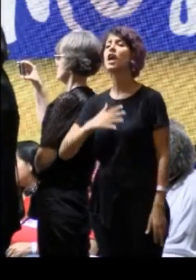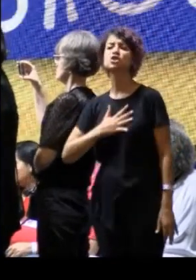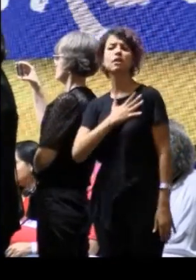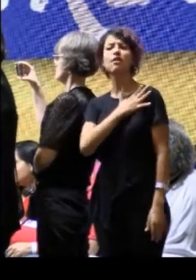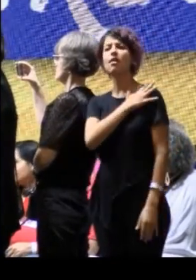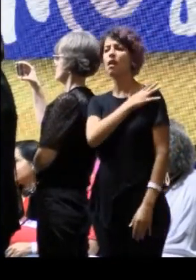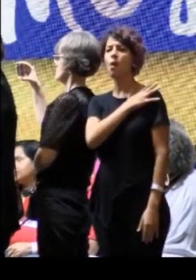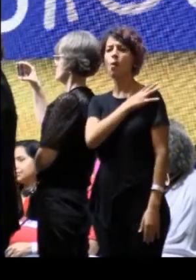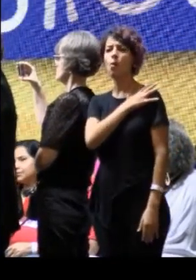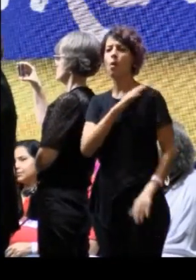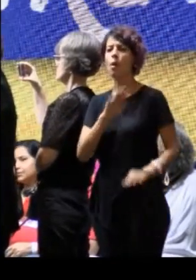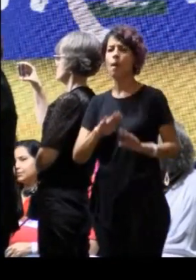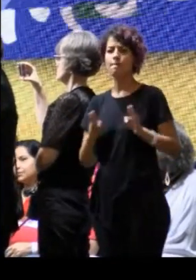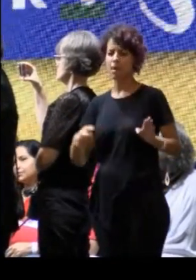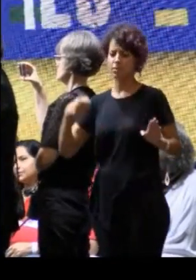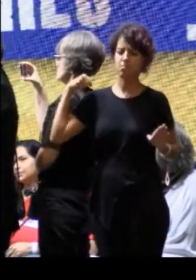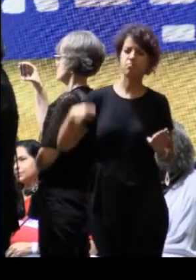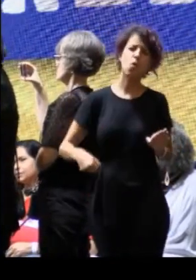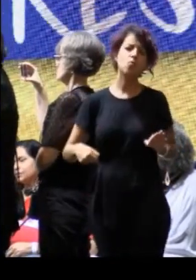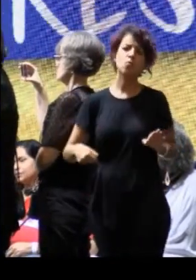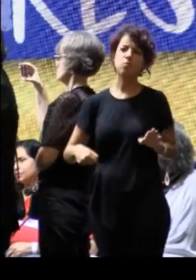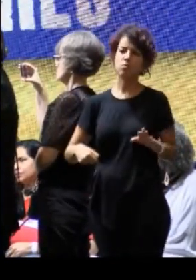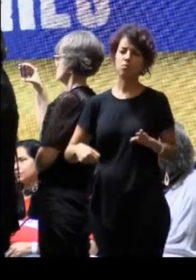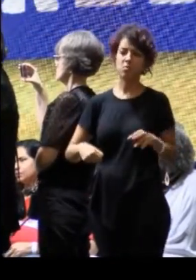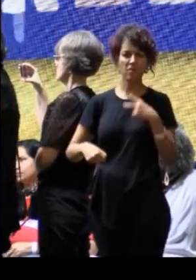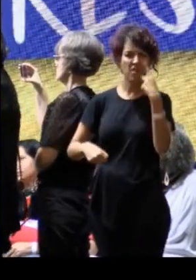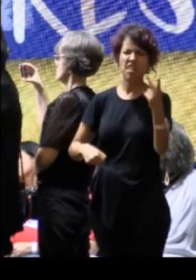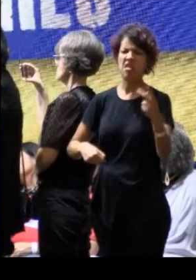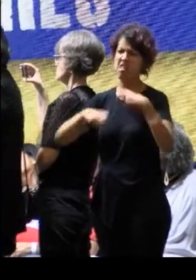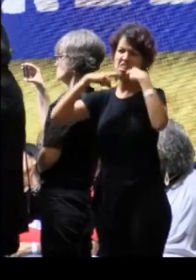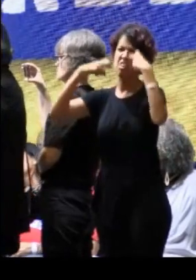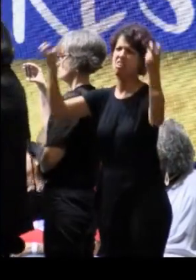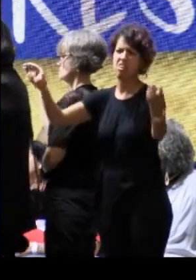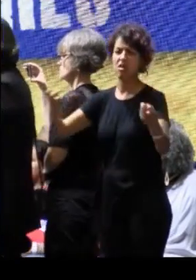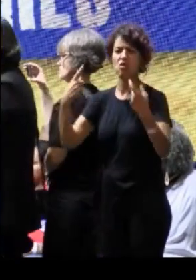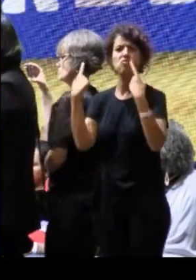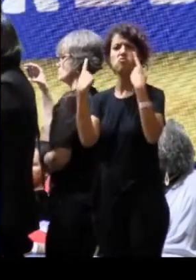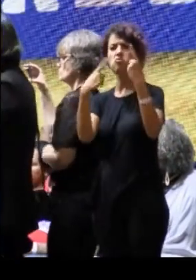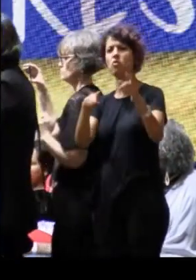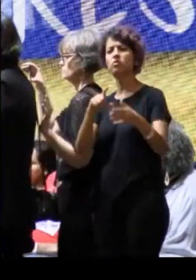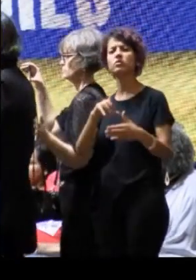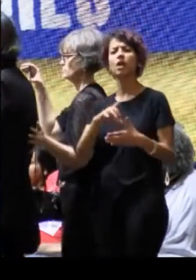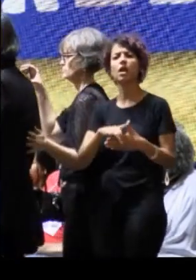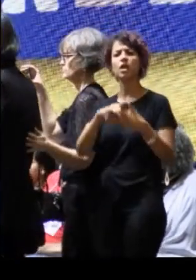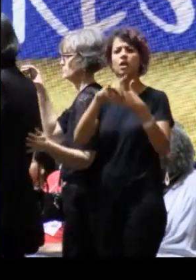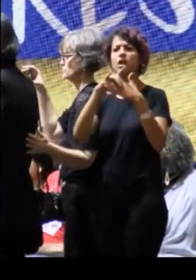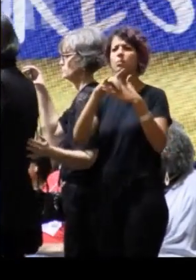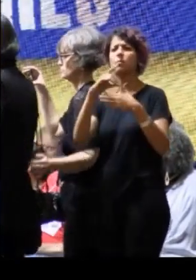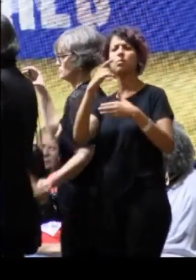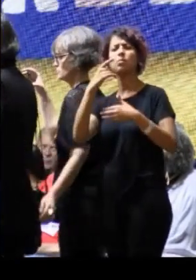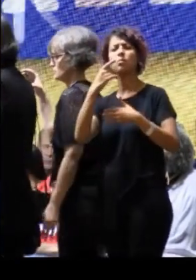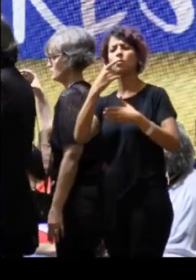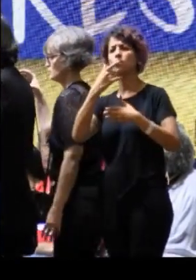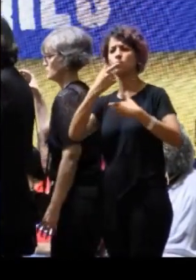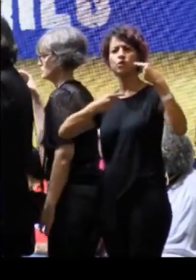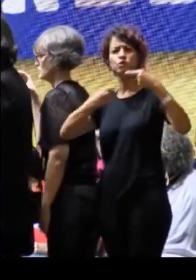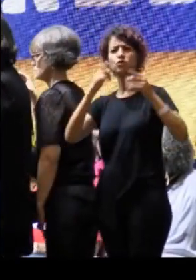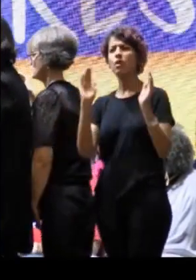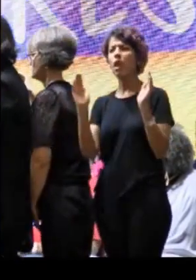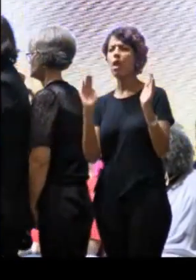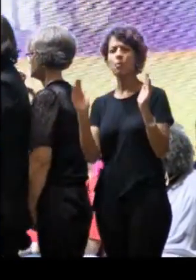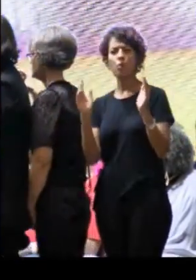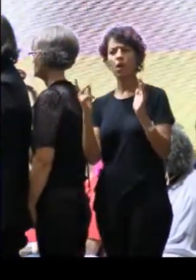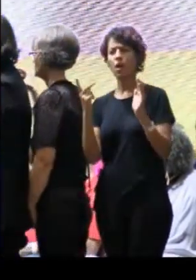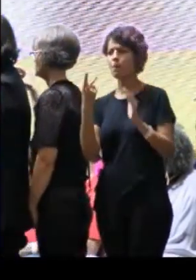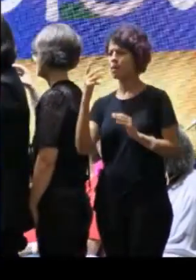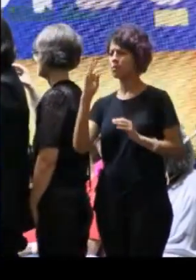deu murro na mesa nem esbravejou contra líderes políticos durante todos os governos do PT.